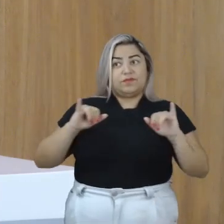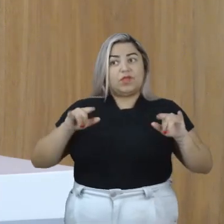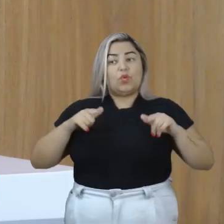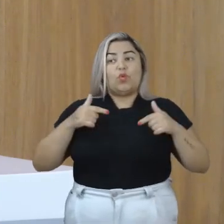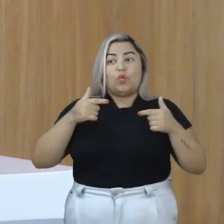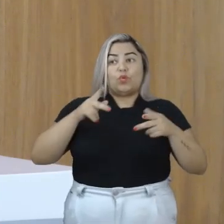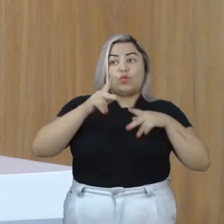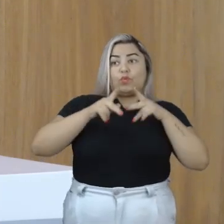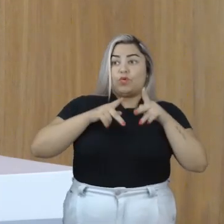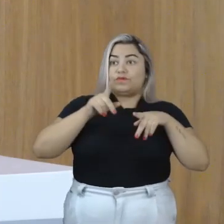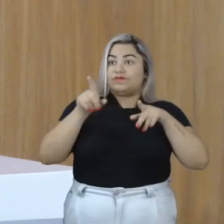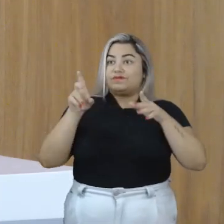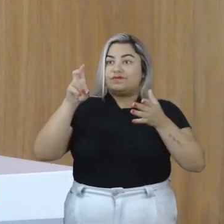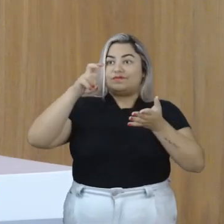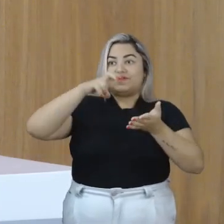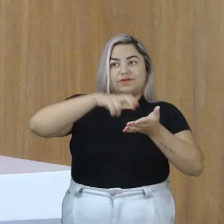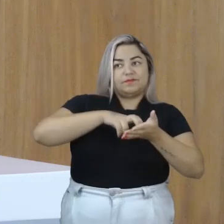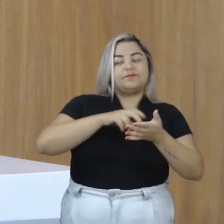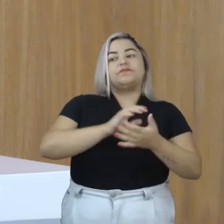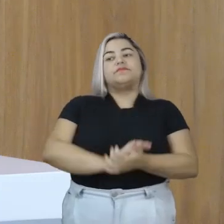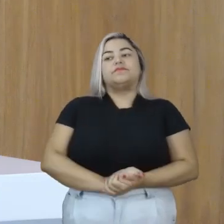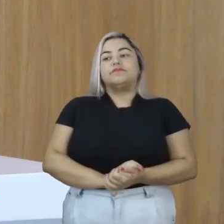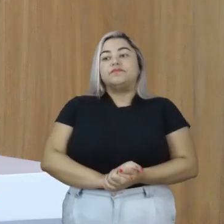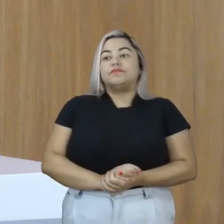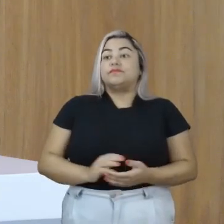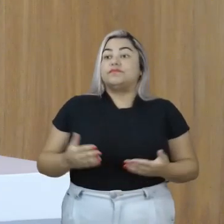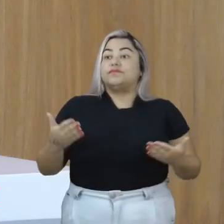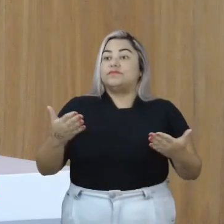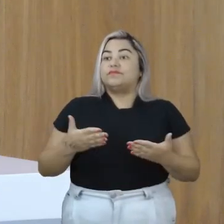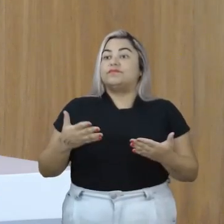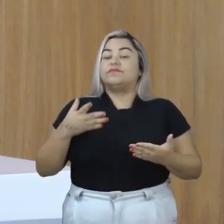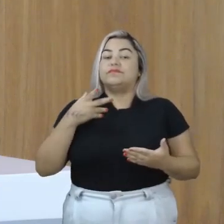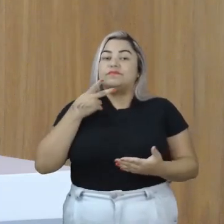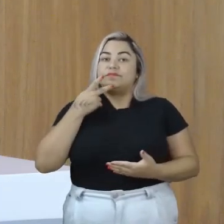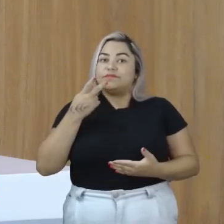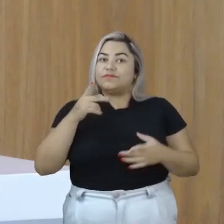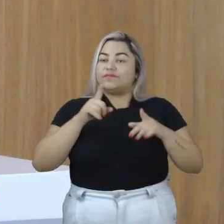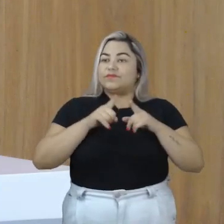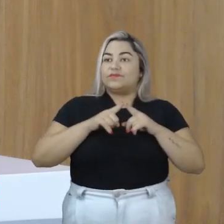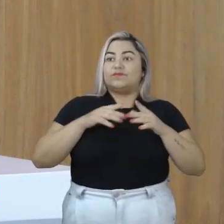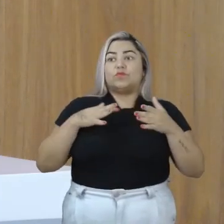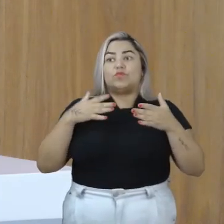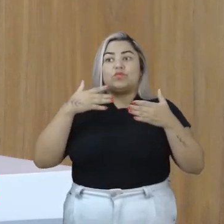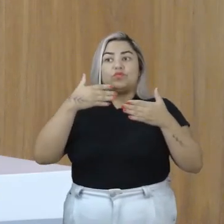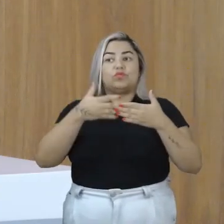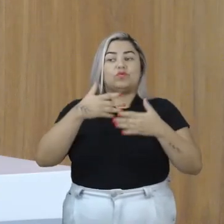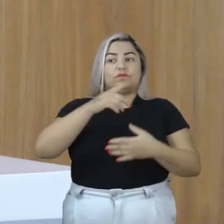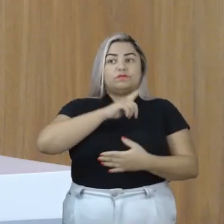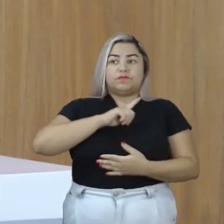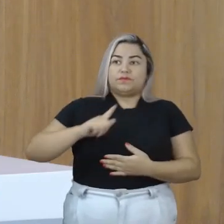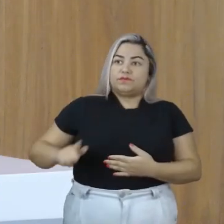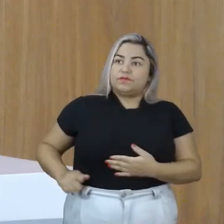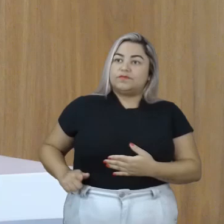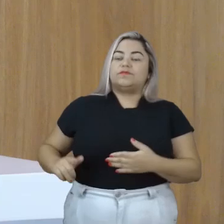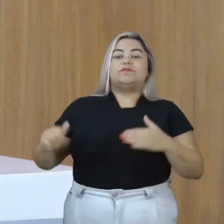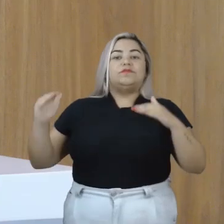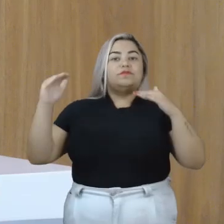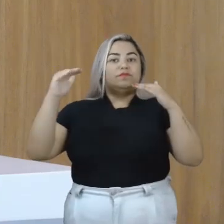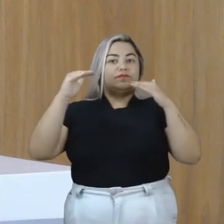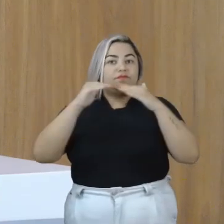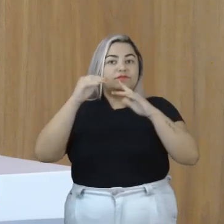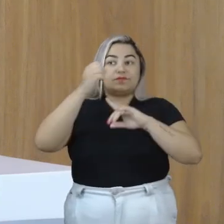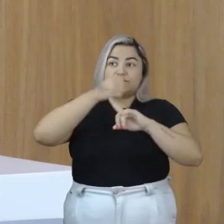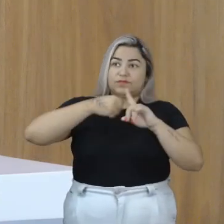luta popular na sua manhã. Hoje nós vamos tratar dos avanços do governo Lula pela igualdade racial e